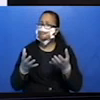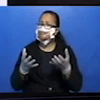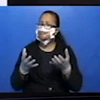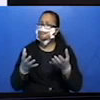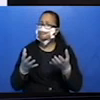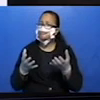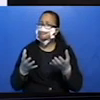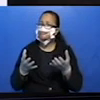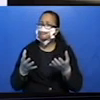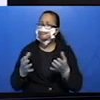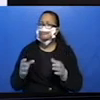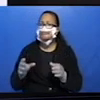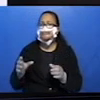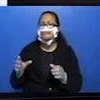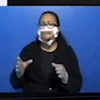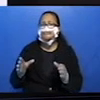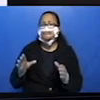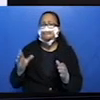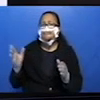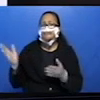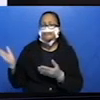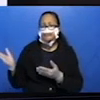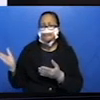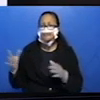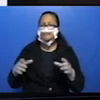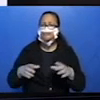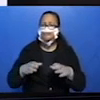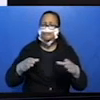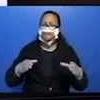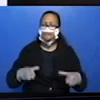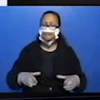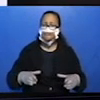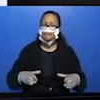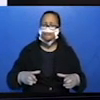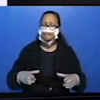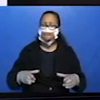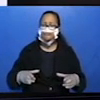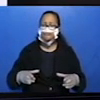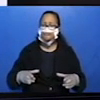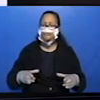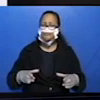de tamanho médio. Se vocês prestarem atenção, nós temos